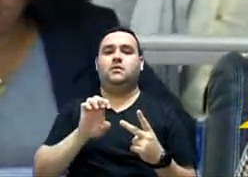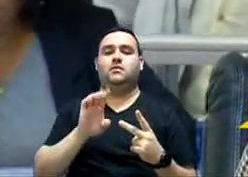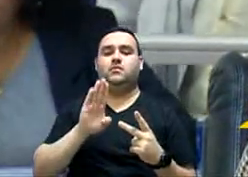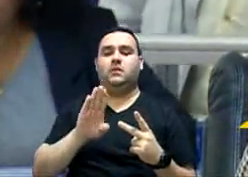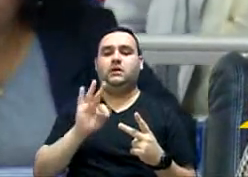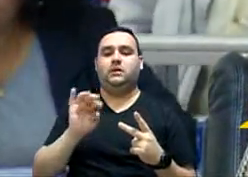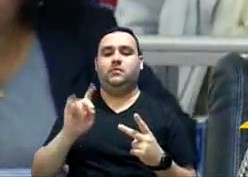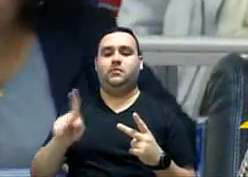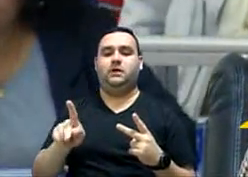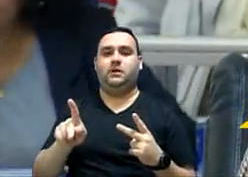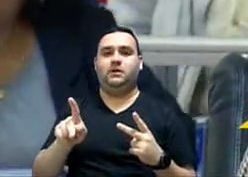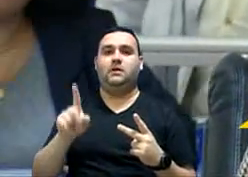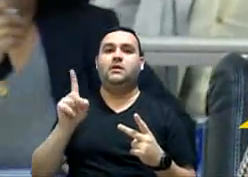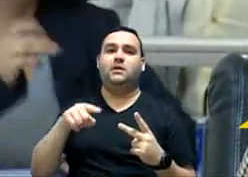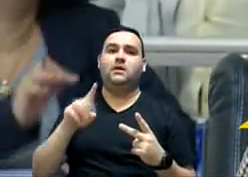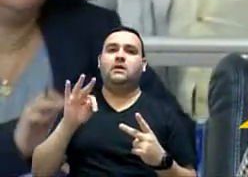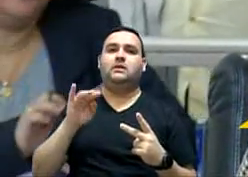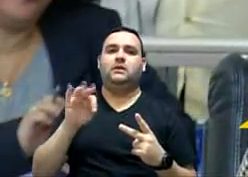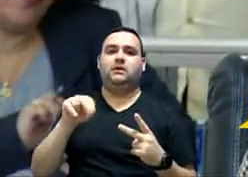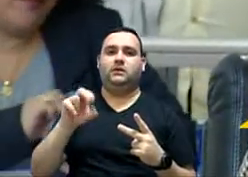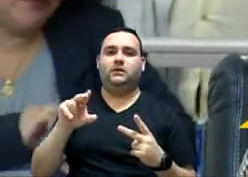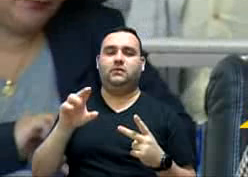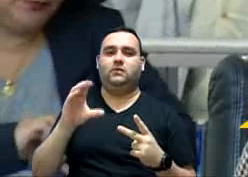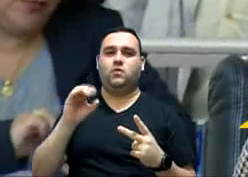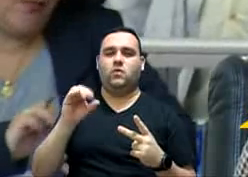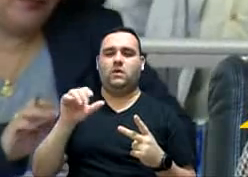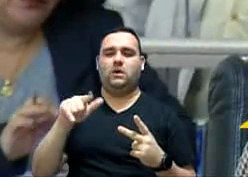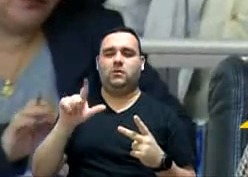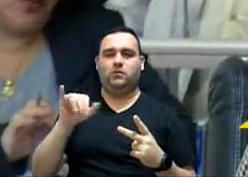DTP, que é difteria, tétano, coqueluche.